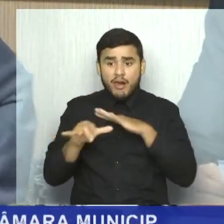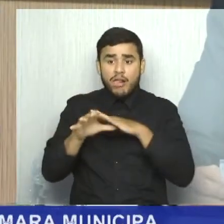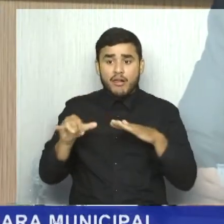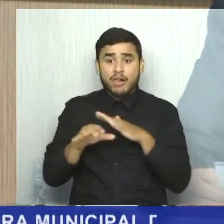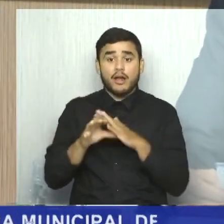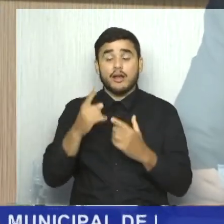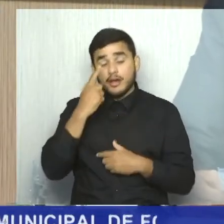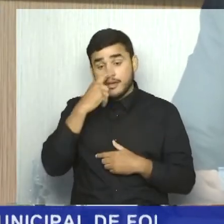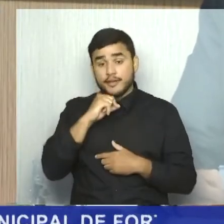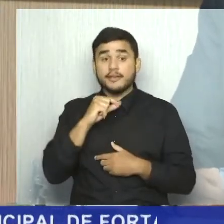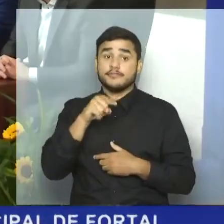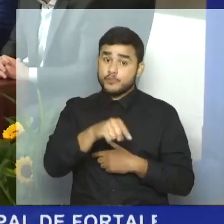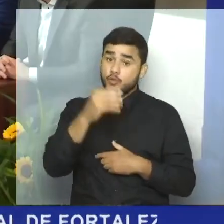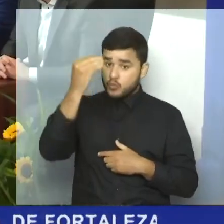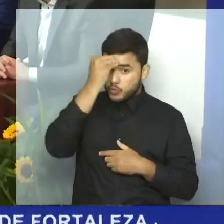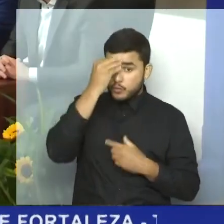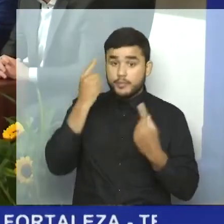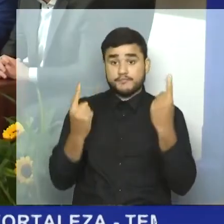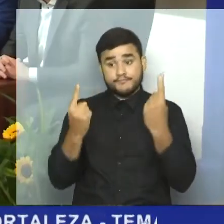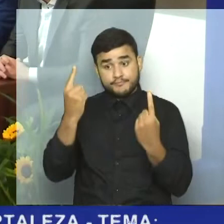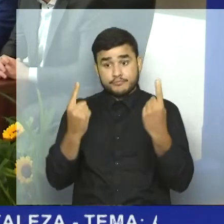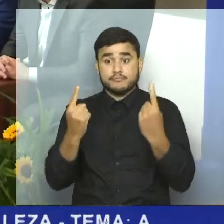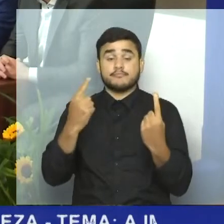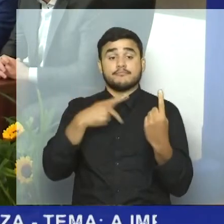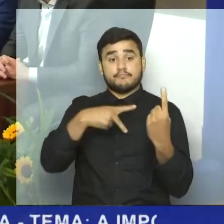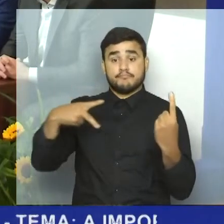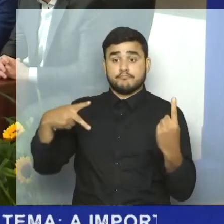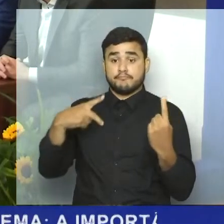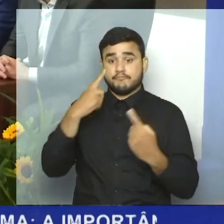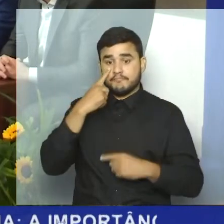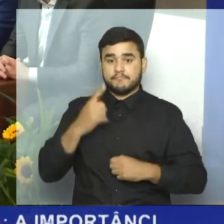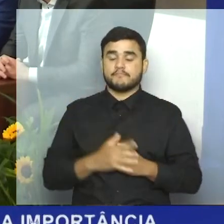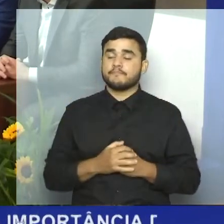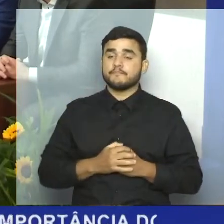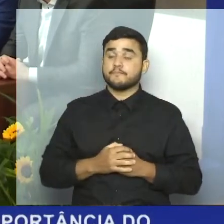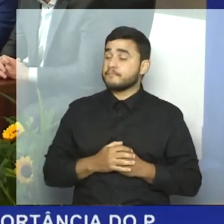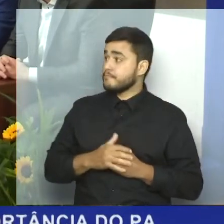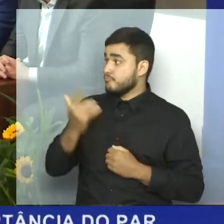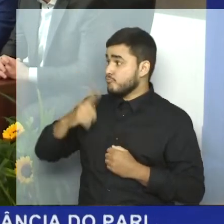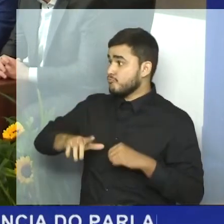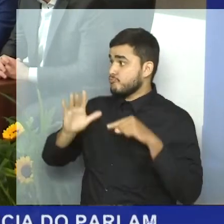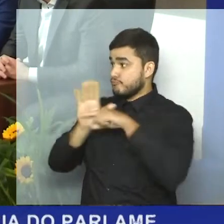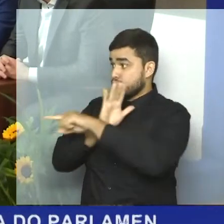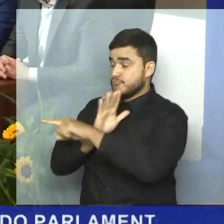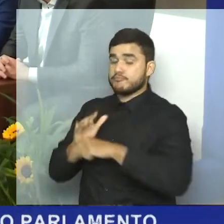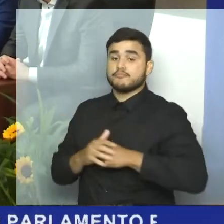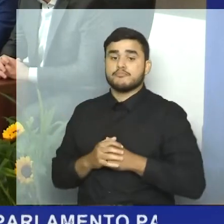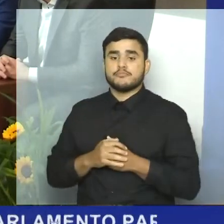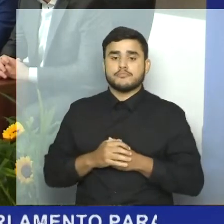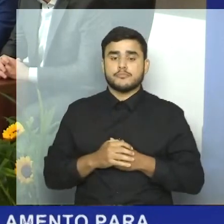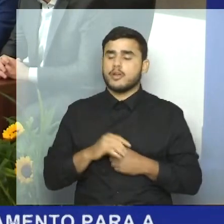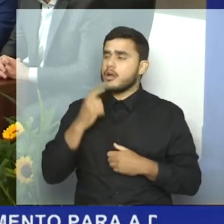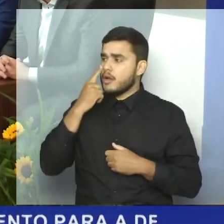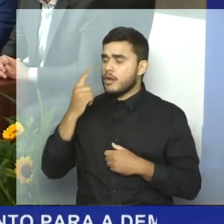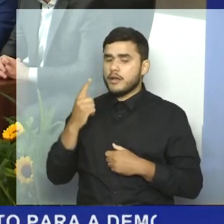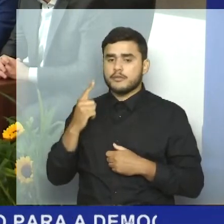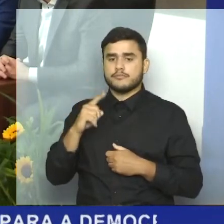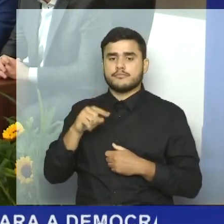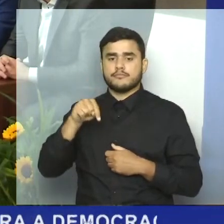pesquisa. Ciro, mais uma pergunta. O que fazer para a tecnologia da